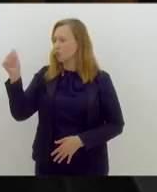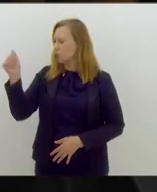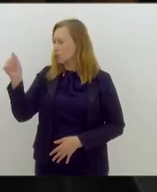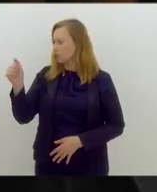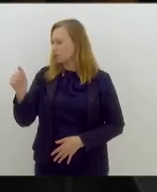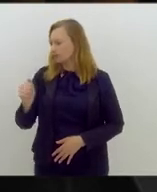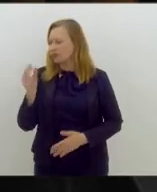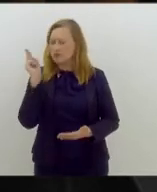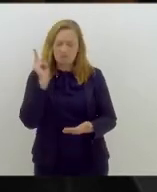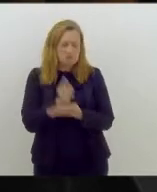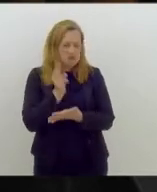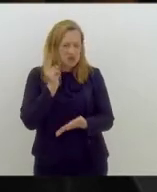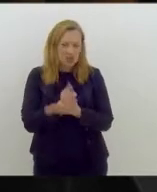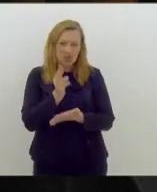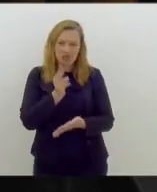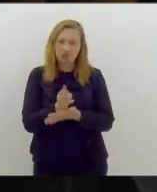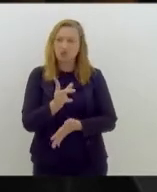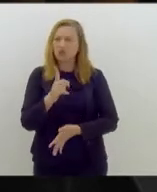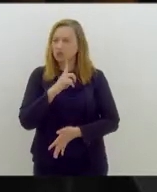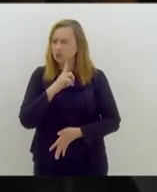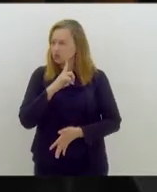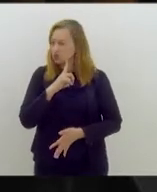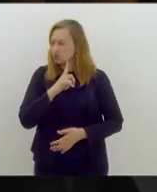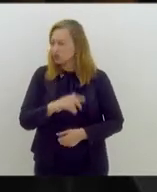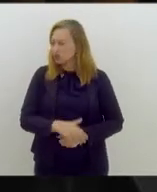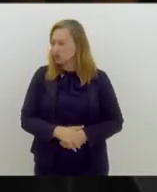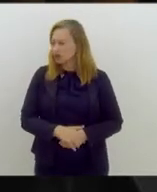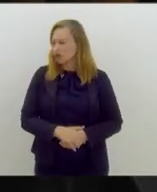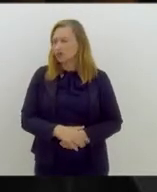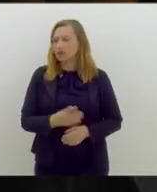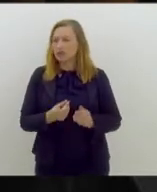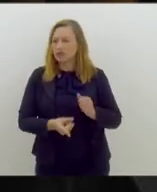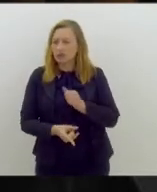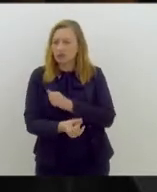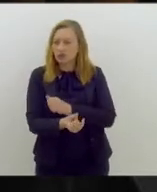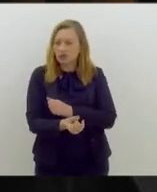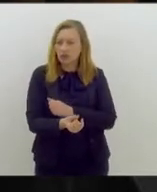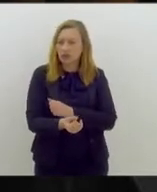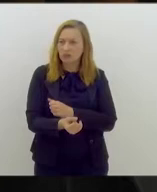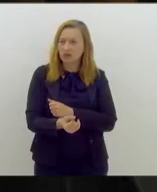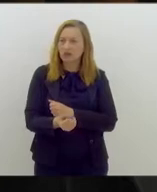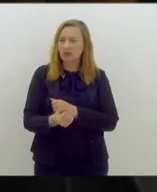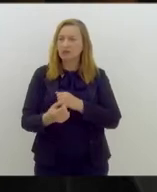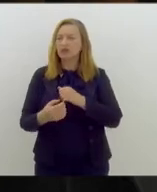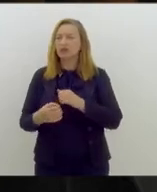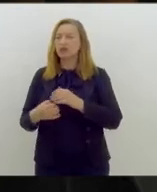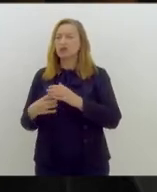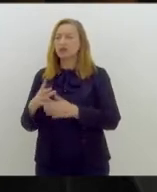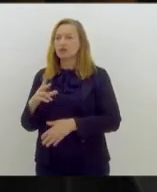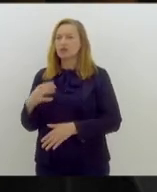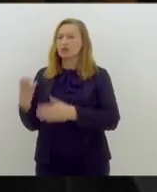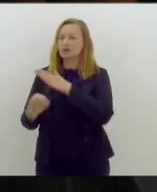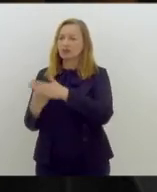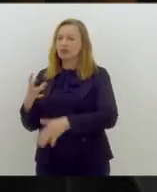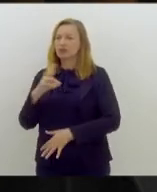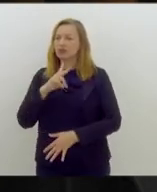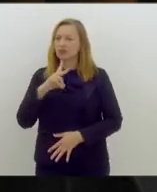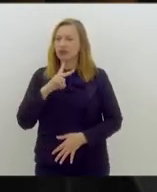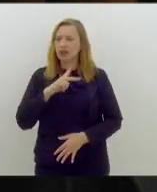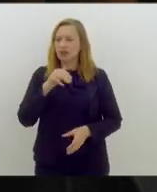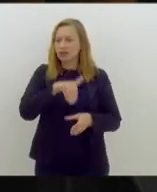mesmo quando existia financiamento privado de campanha civil